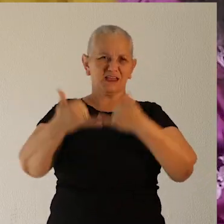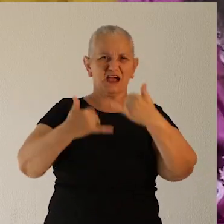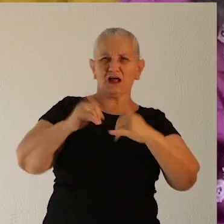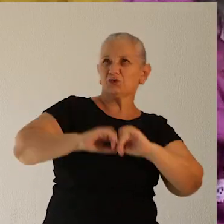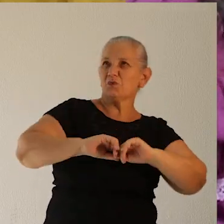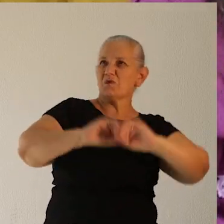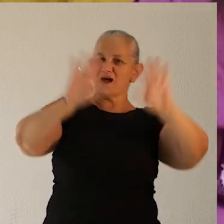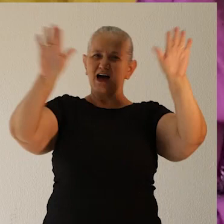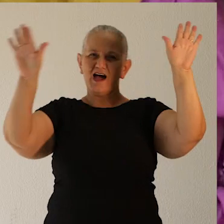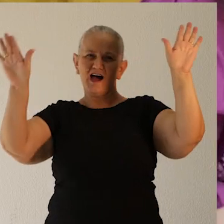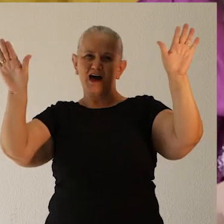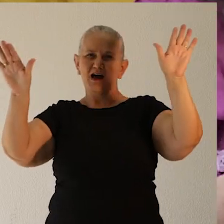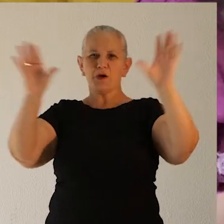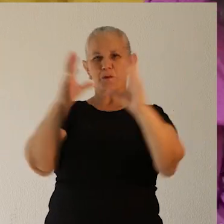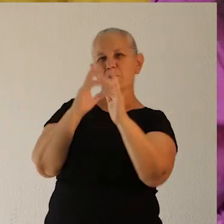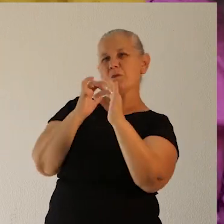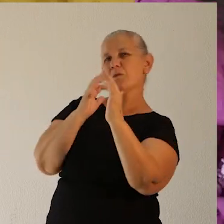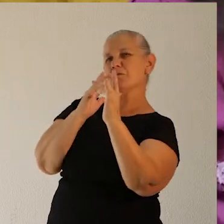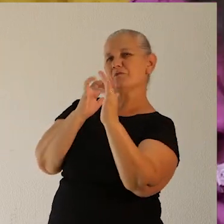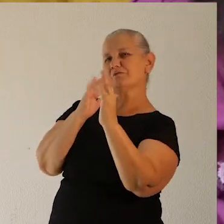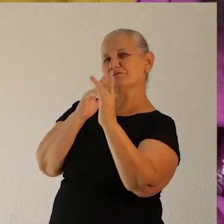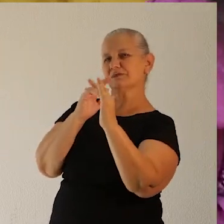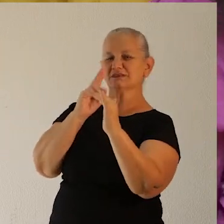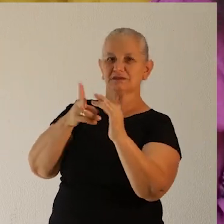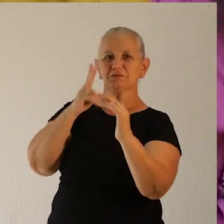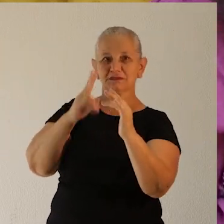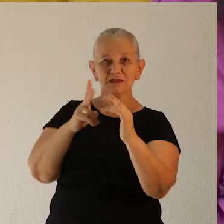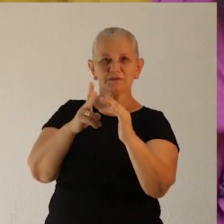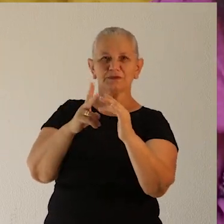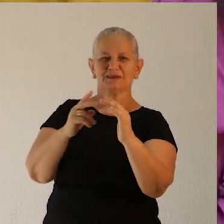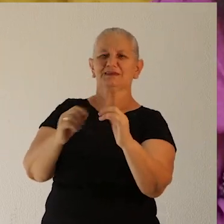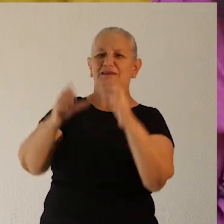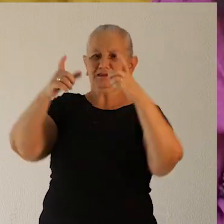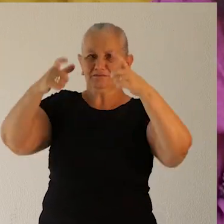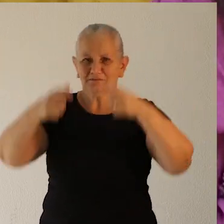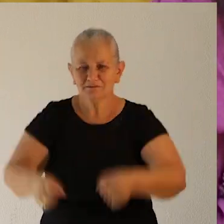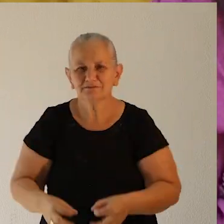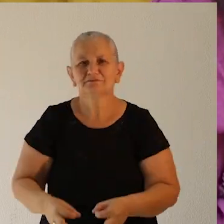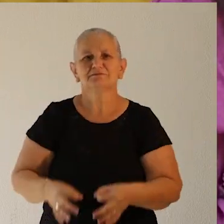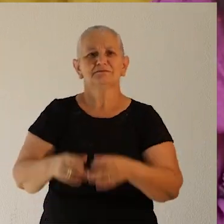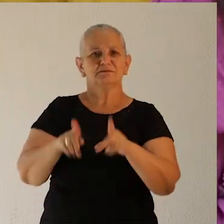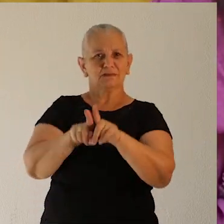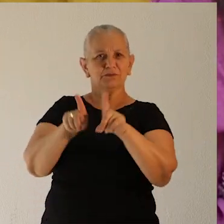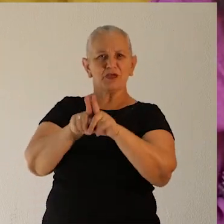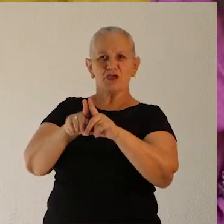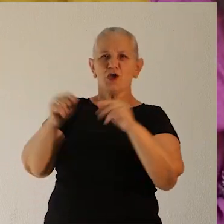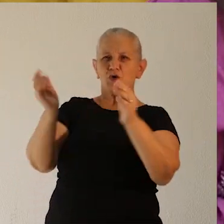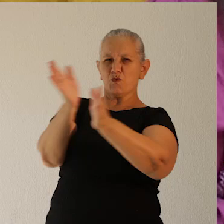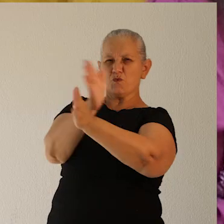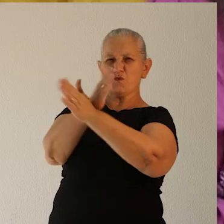Clarineta, clarinete, som claro, evidente, clarão. Voar na cauda do cometa.